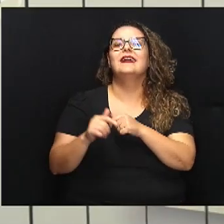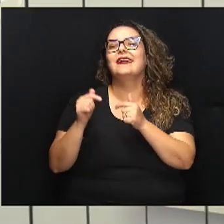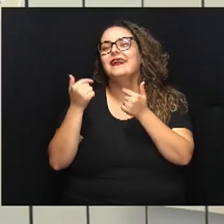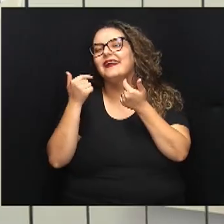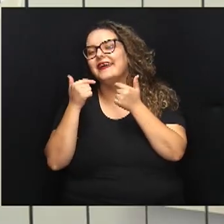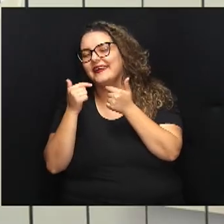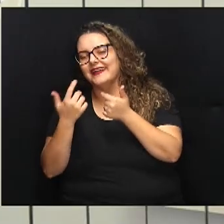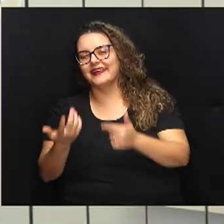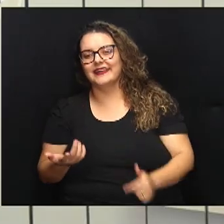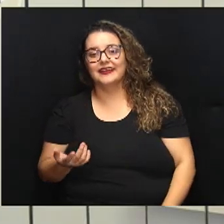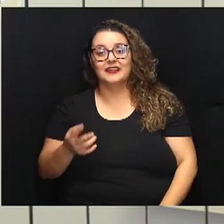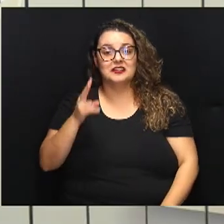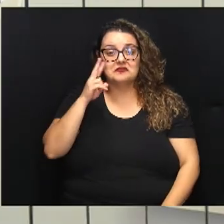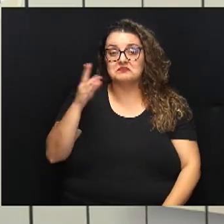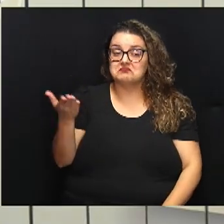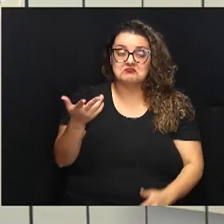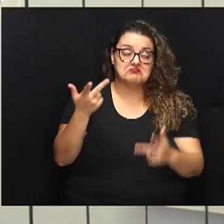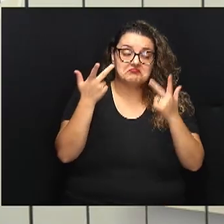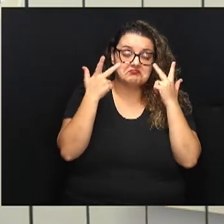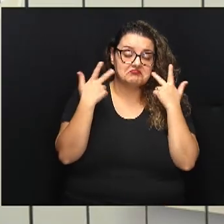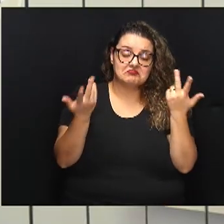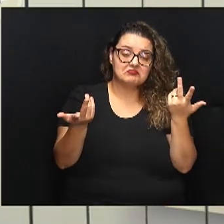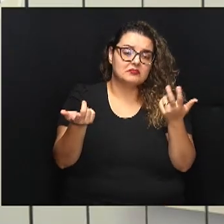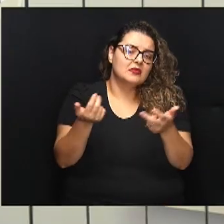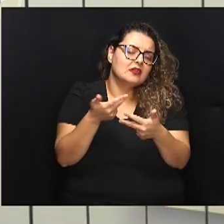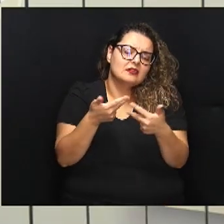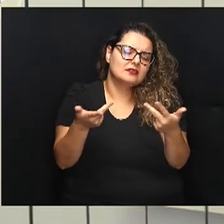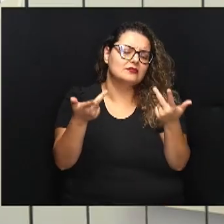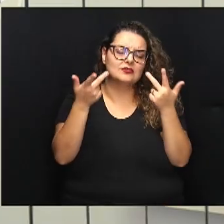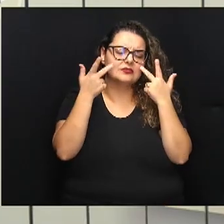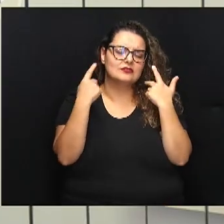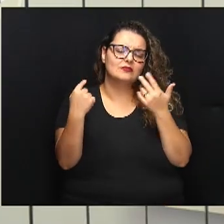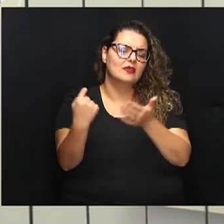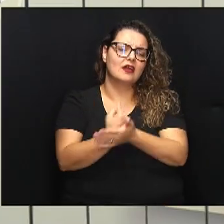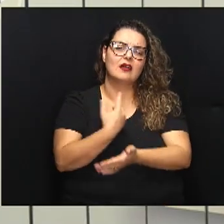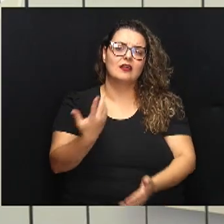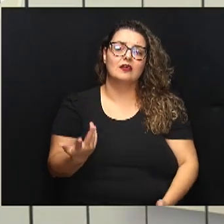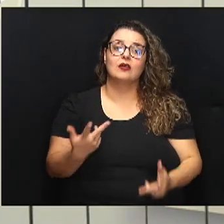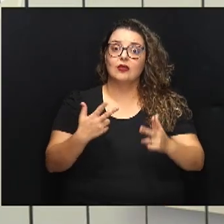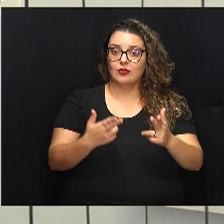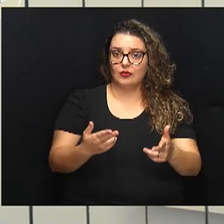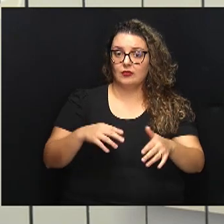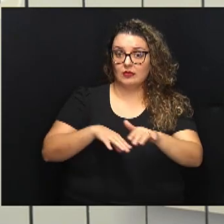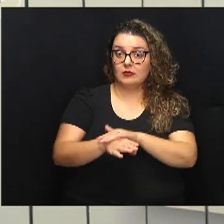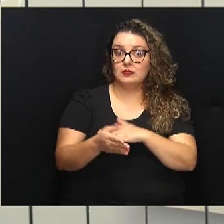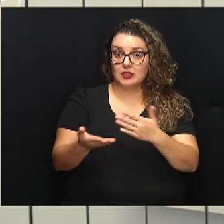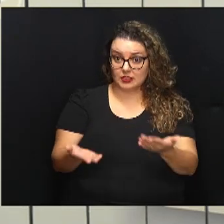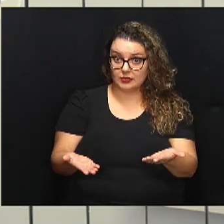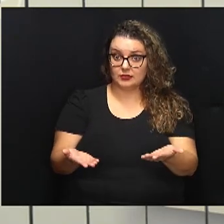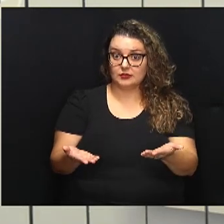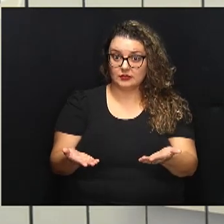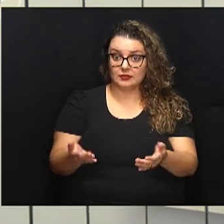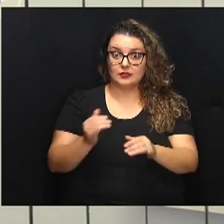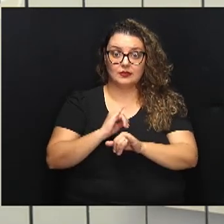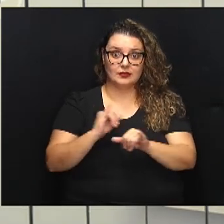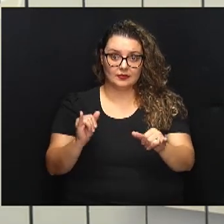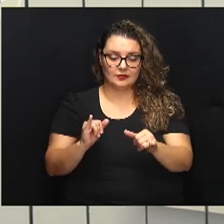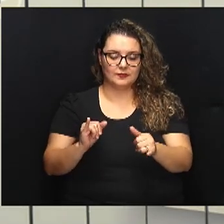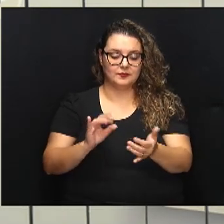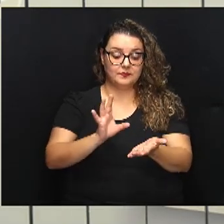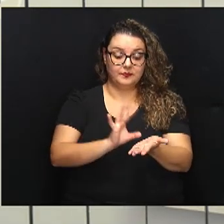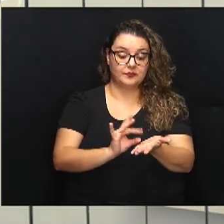ele encara com naturalidade, como se fosse algo comum essa pergunta, como se ele tivesse acostumado e avisa que os pratos